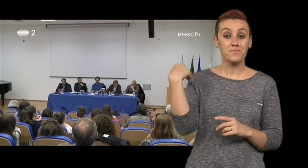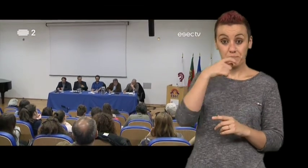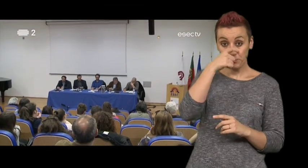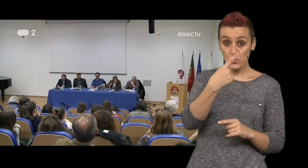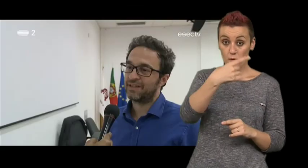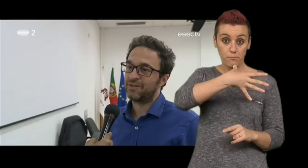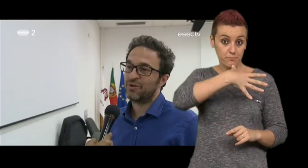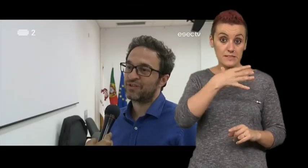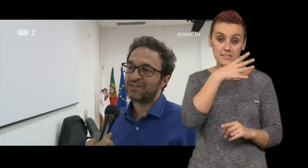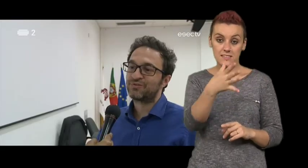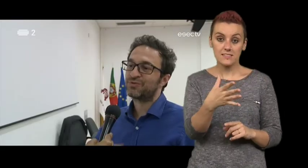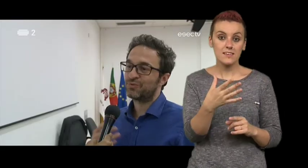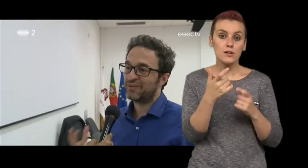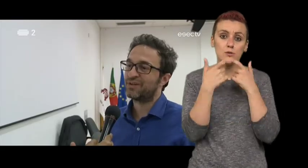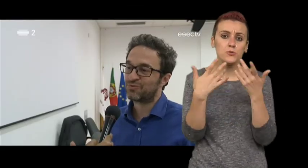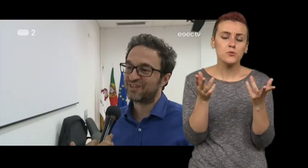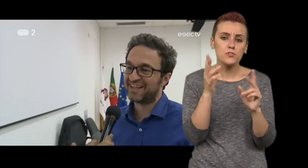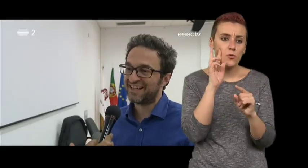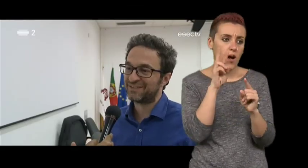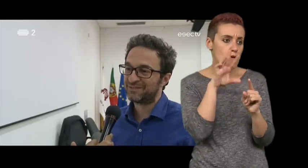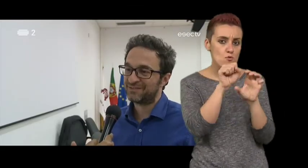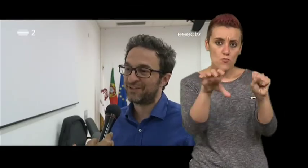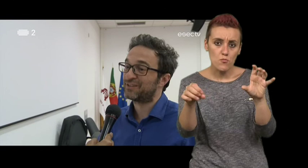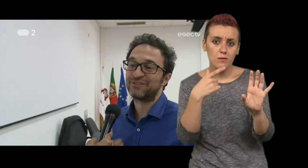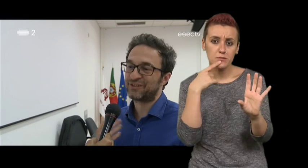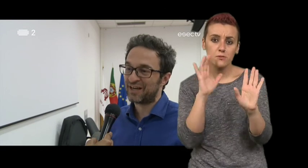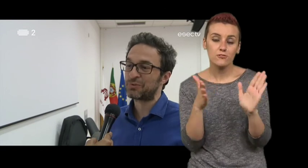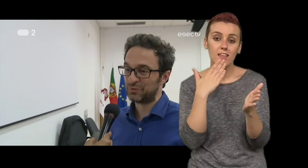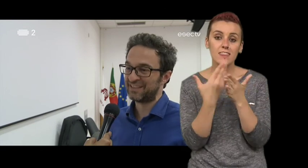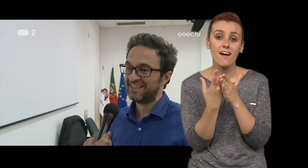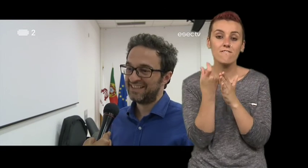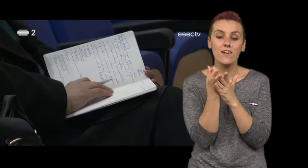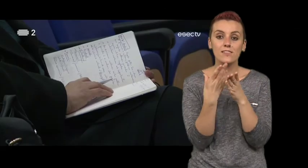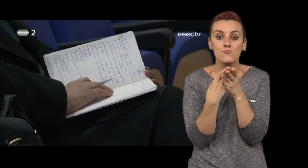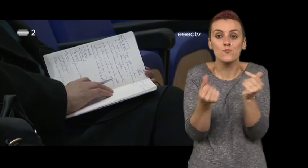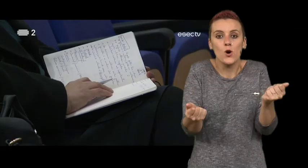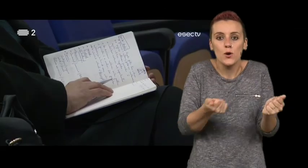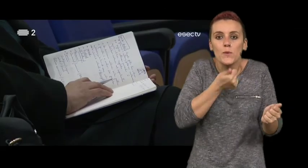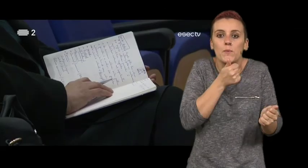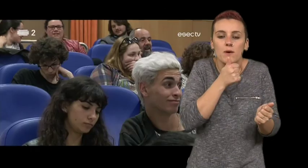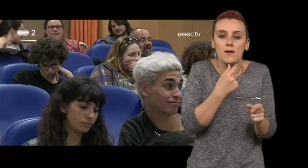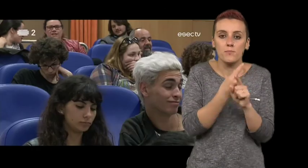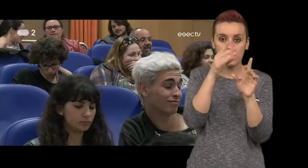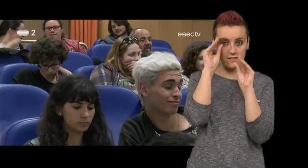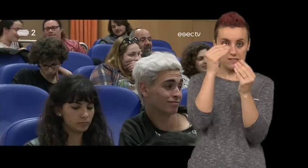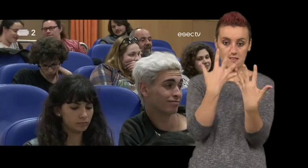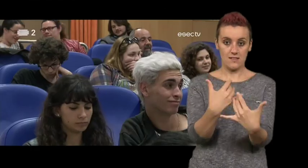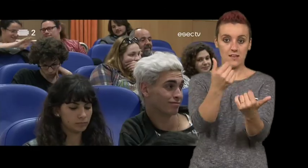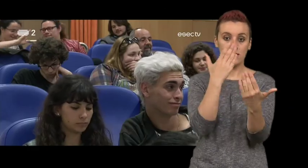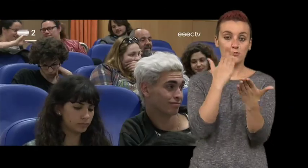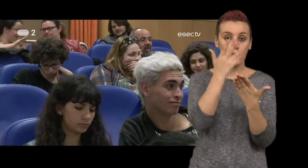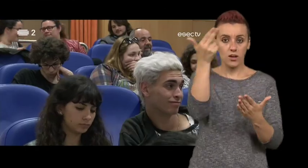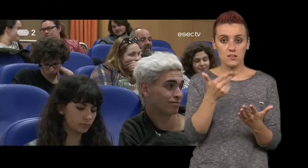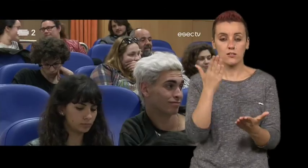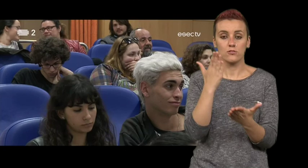oradores dizia bem: nós já temos isto tudo diagnosticado, falta-nos agora a cura. Não estamos apenas a formar artistas